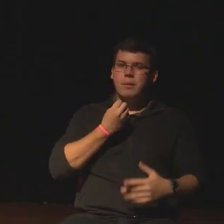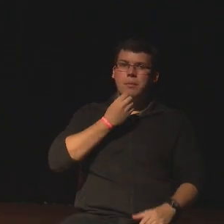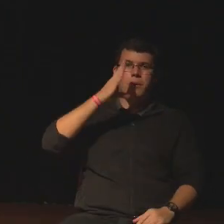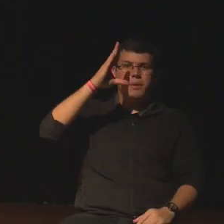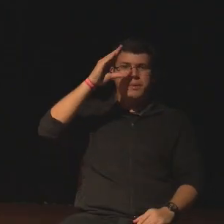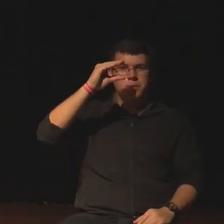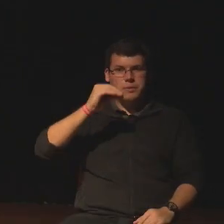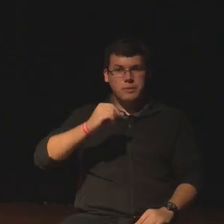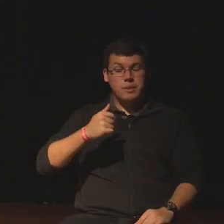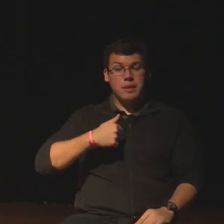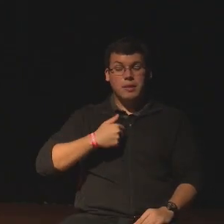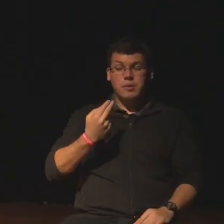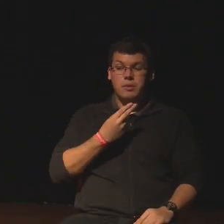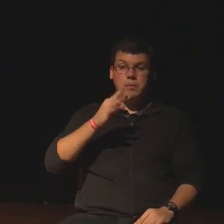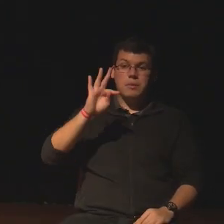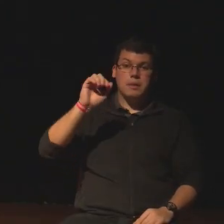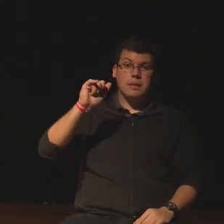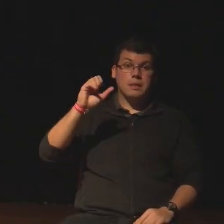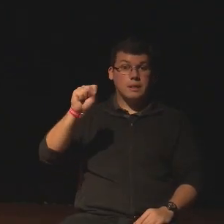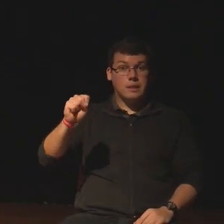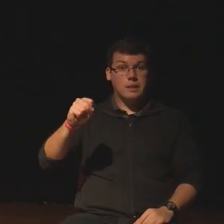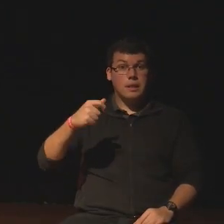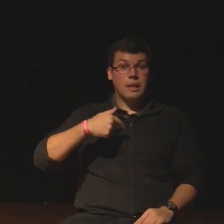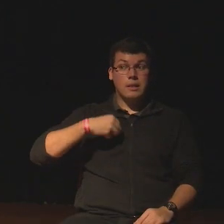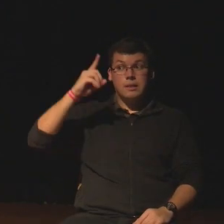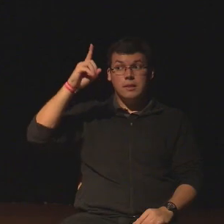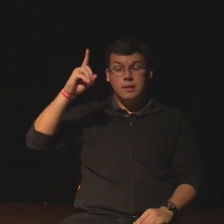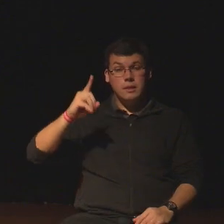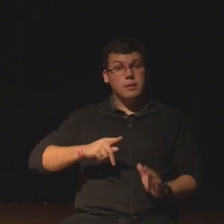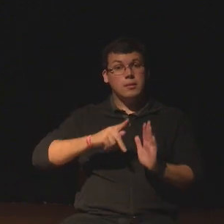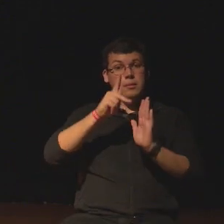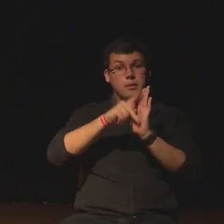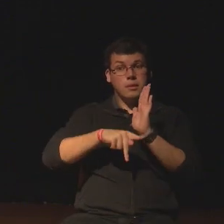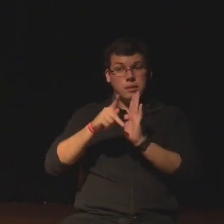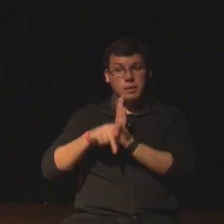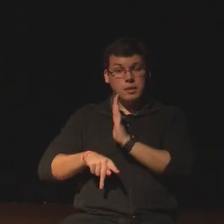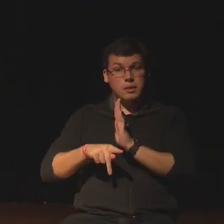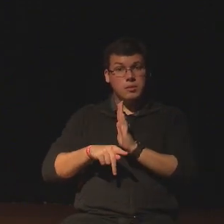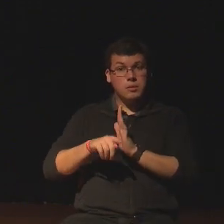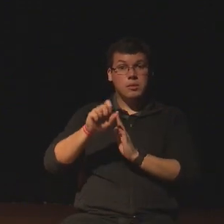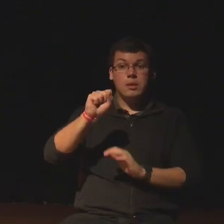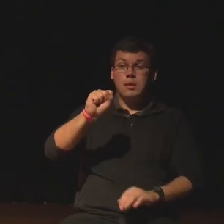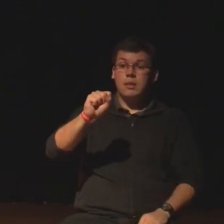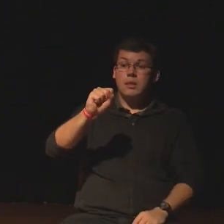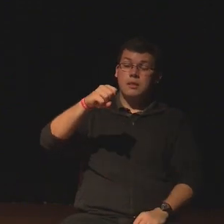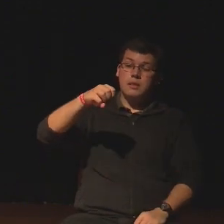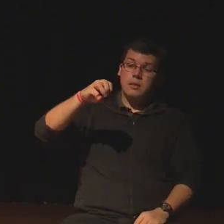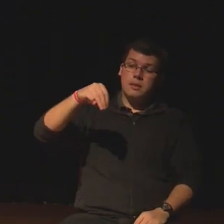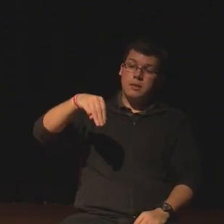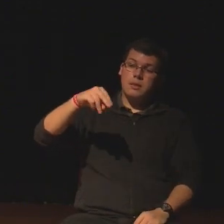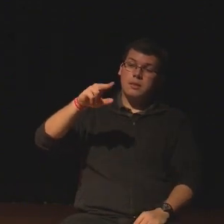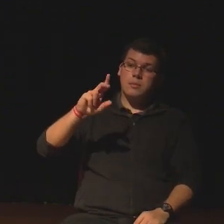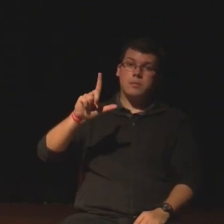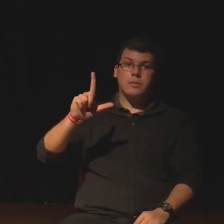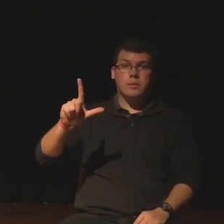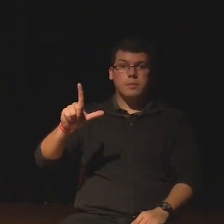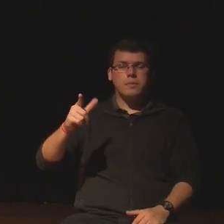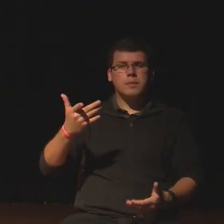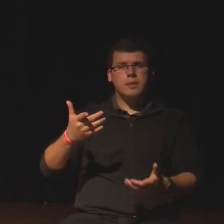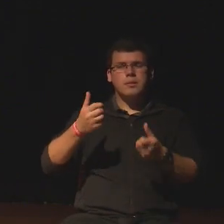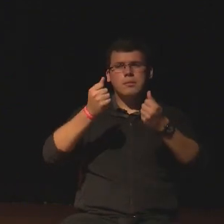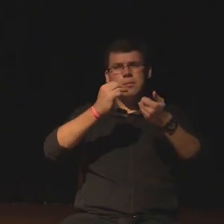eu sou uma das diretoras de projeto da assessoria de gabinete da SMUL. Eu vou fazer uma breve